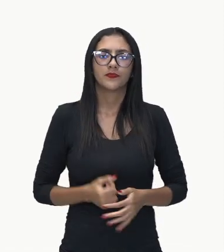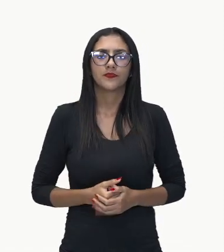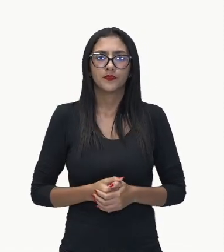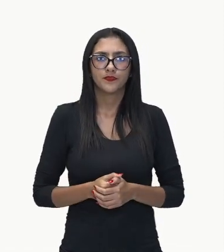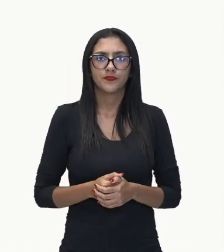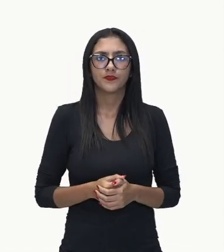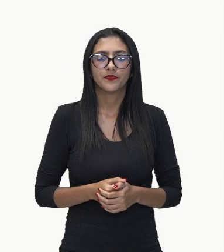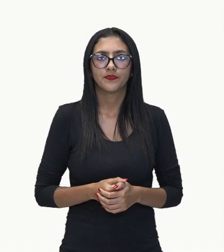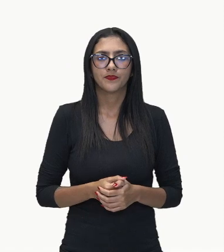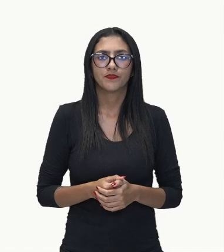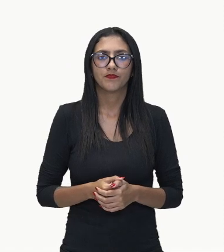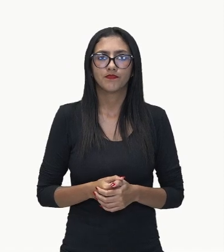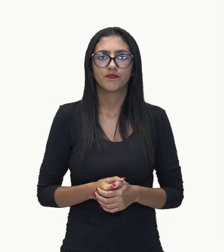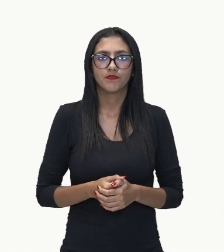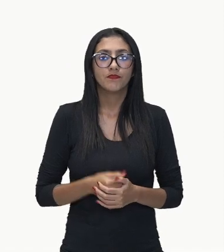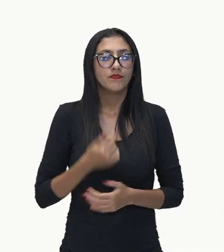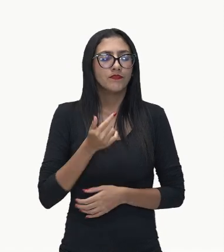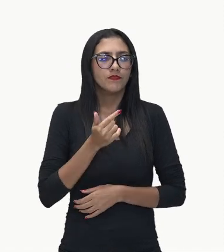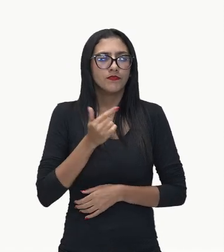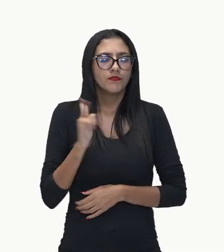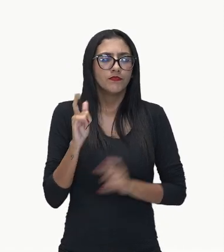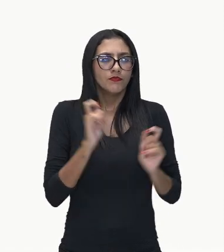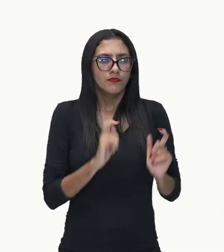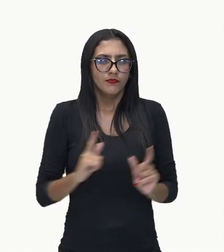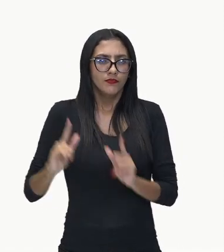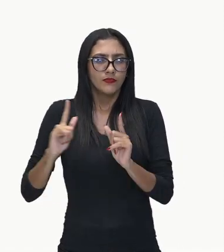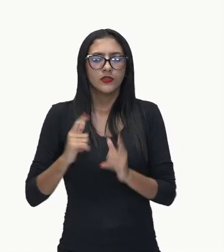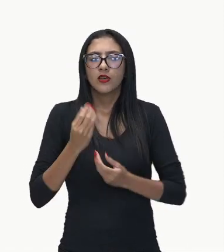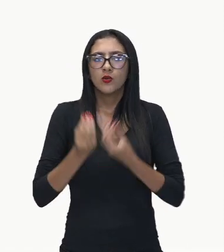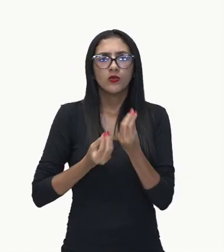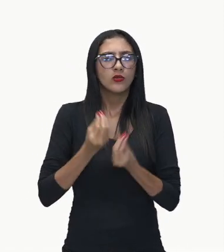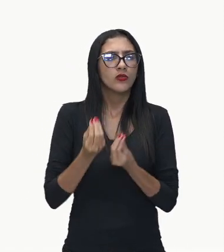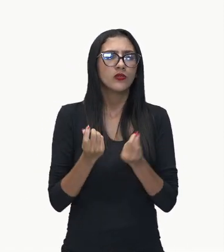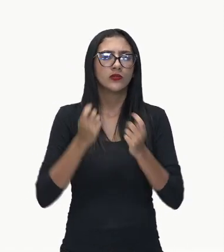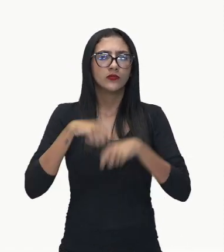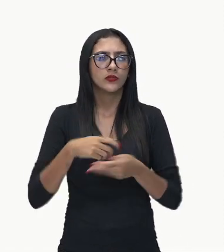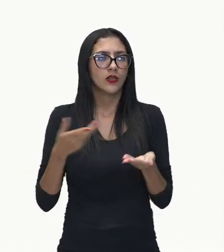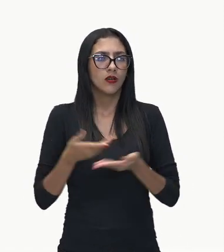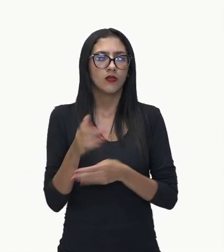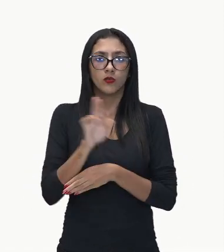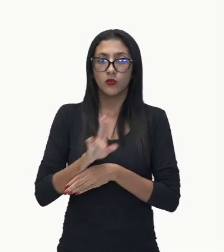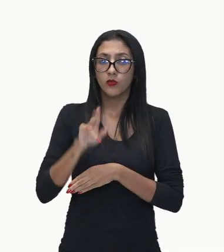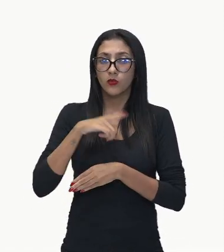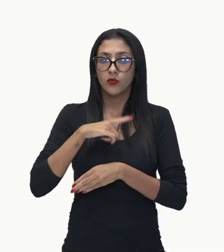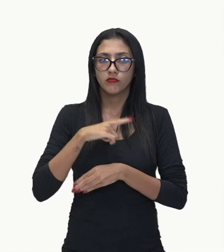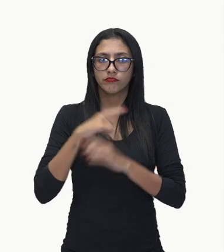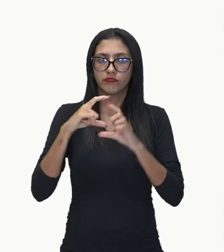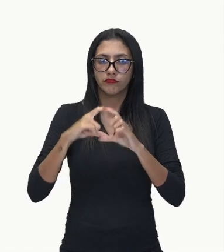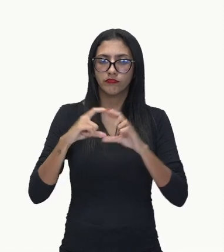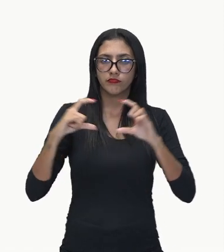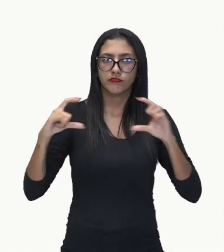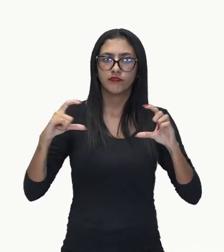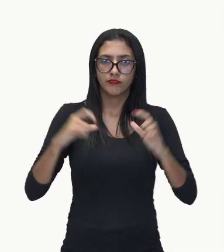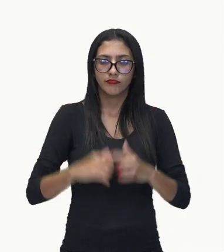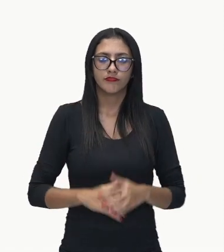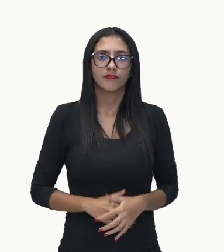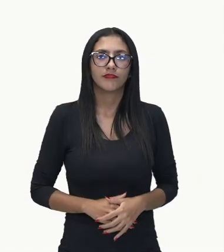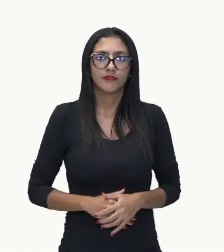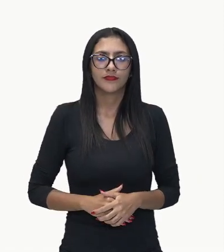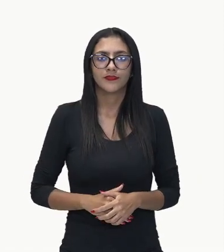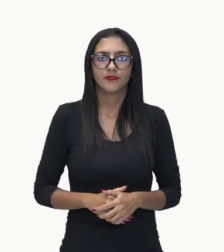outra cartela aqui para vocês um exemplo de como que nós podemos aplicar essa fórmula, ok? Então vocês